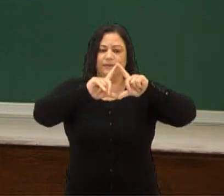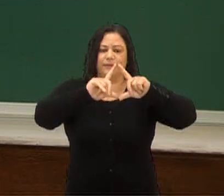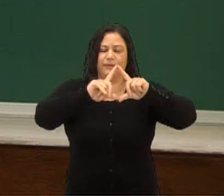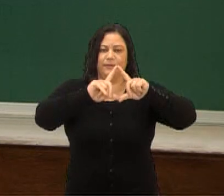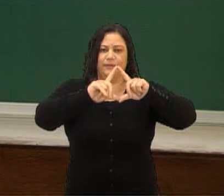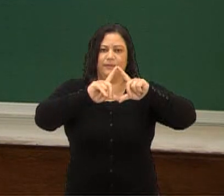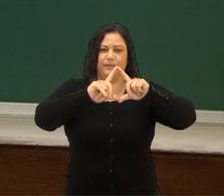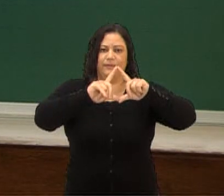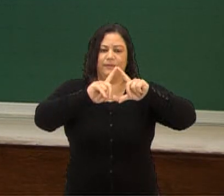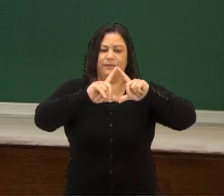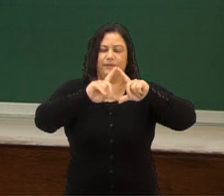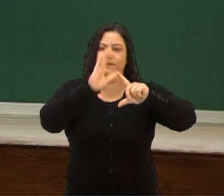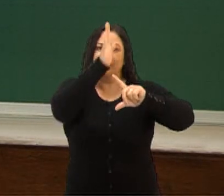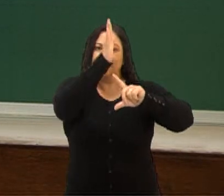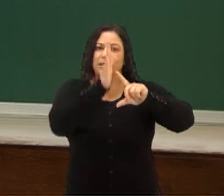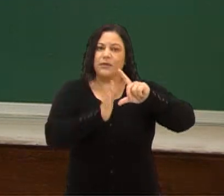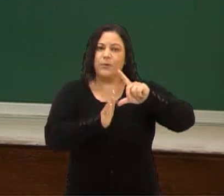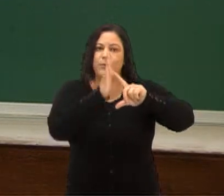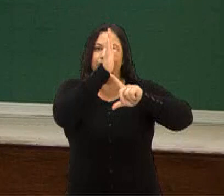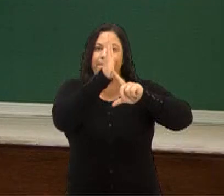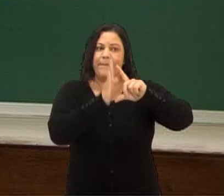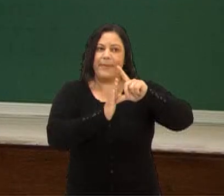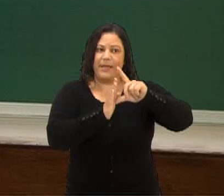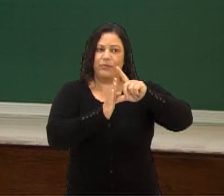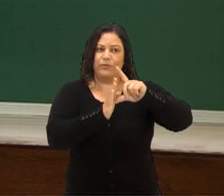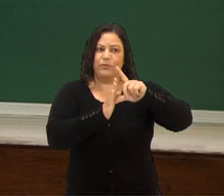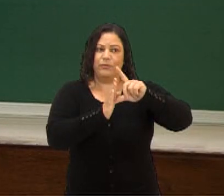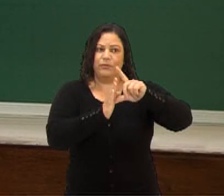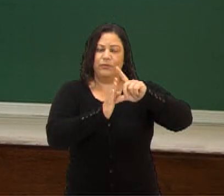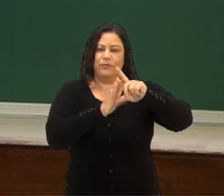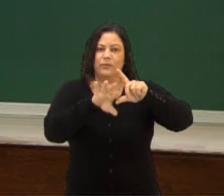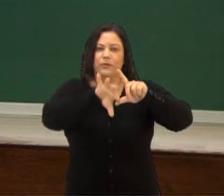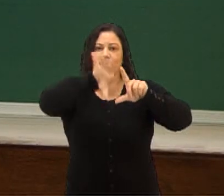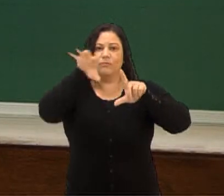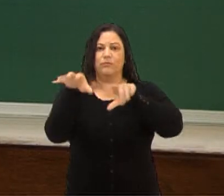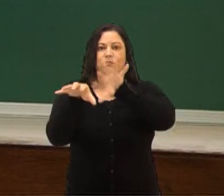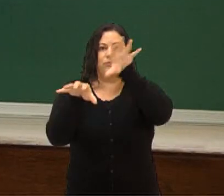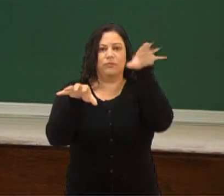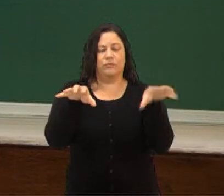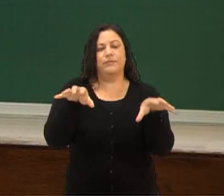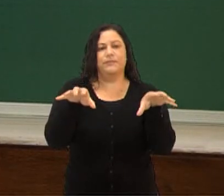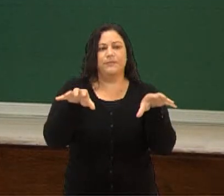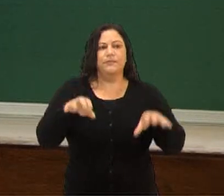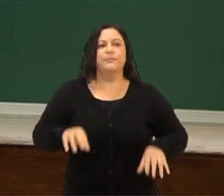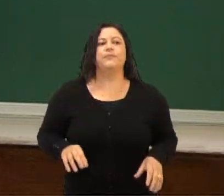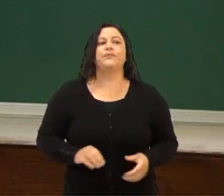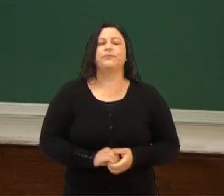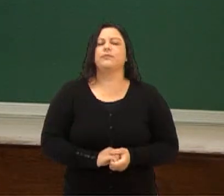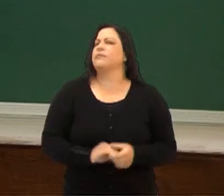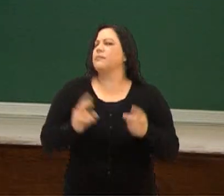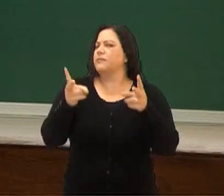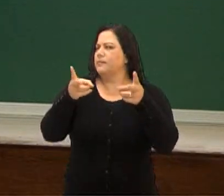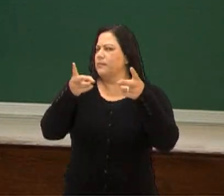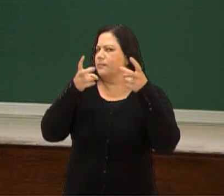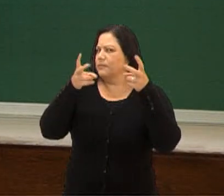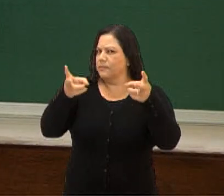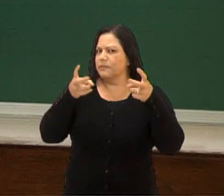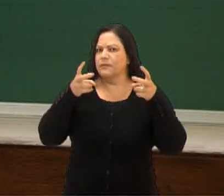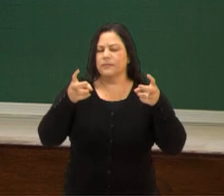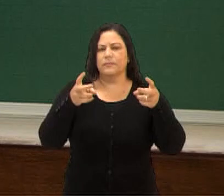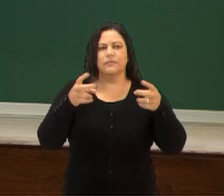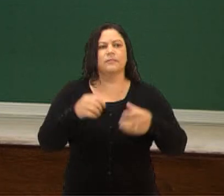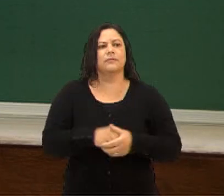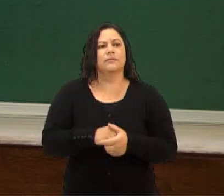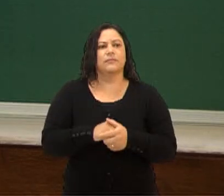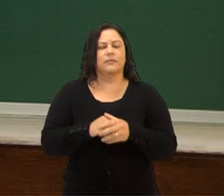triângulos retângulos de base 4 centímetros. Percebam, nós pegamos a base, trouxemos para